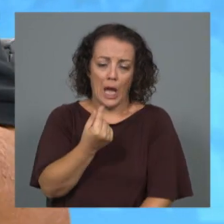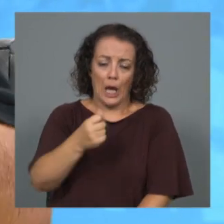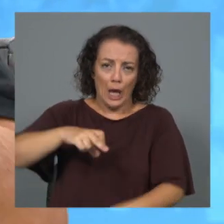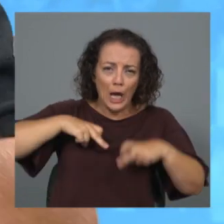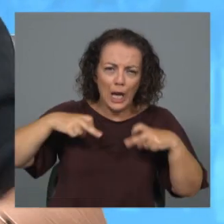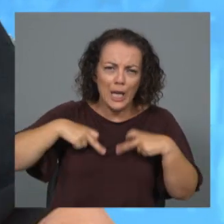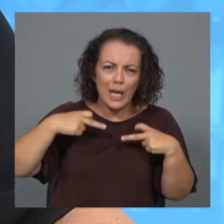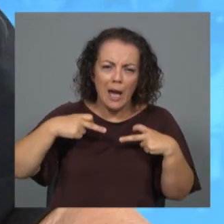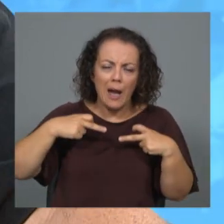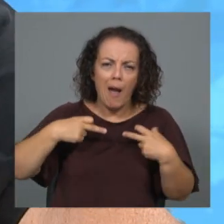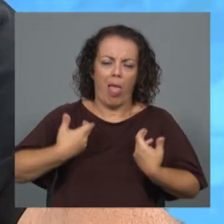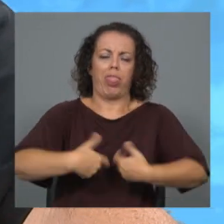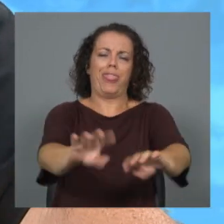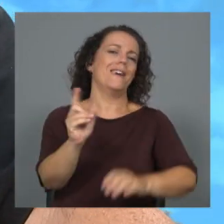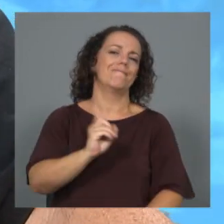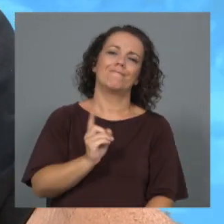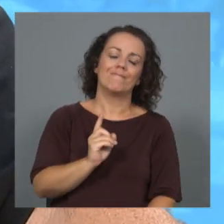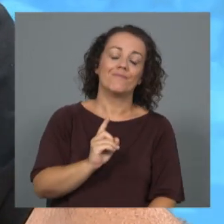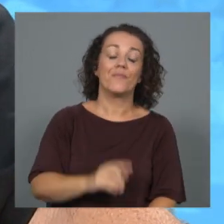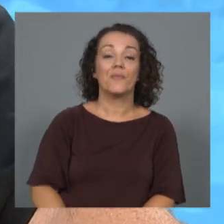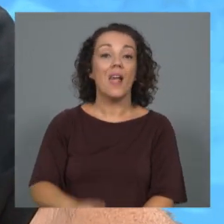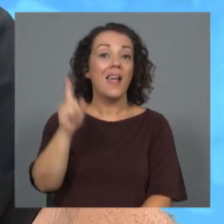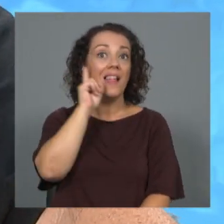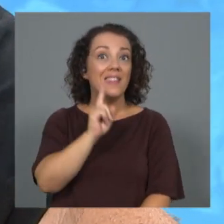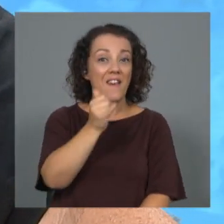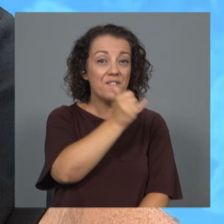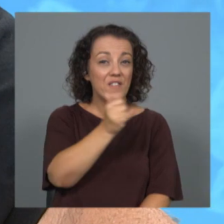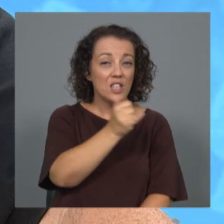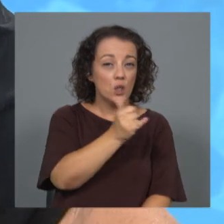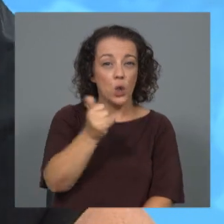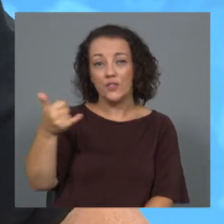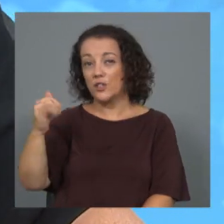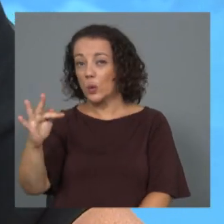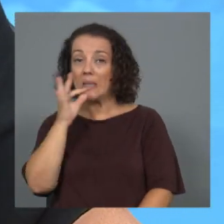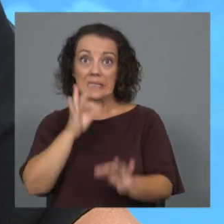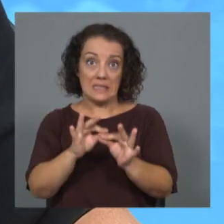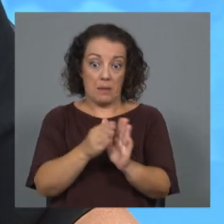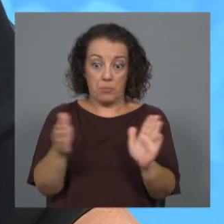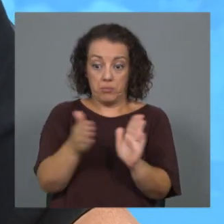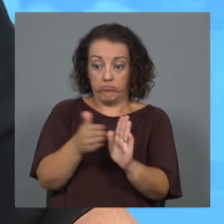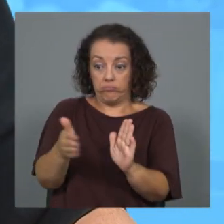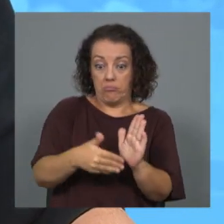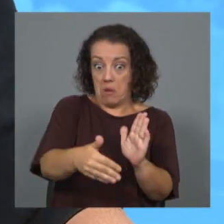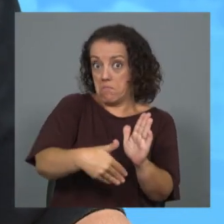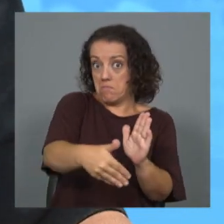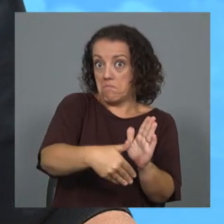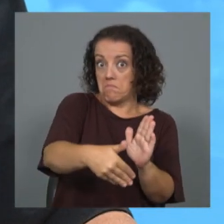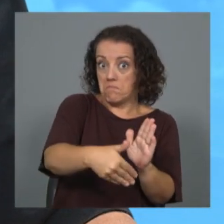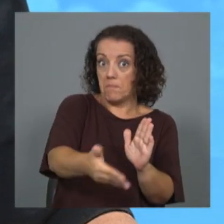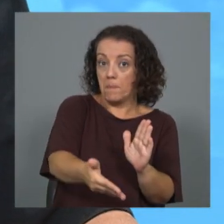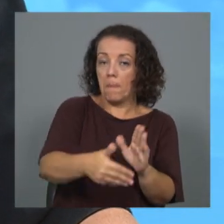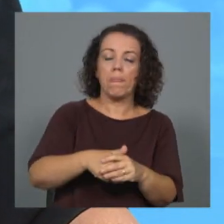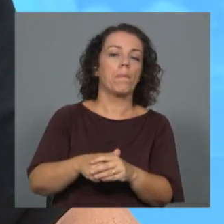não vão deixar facilmente disto. No dia 22 a 24 de setembro, vai ser agora, vai